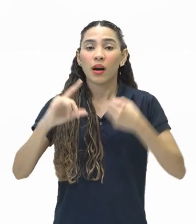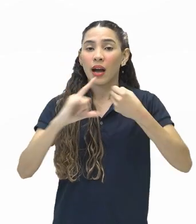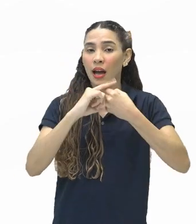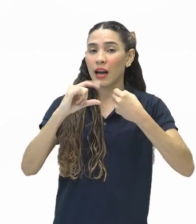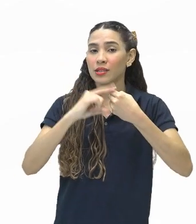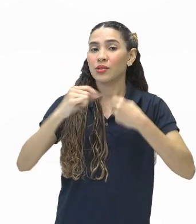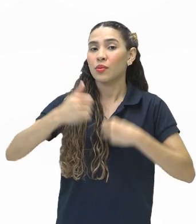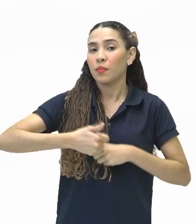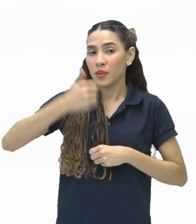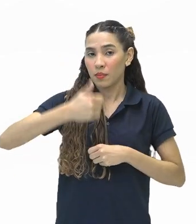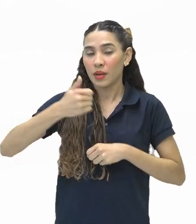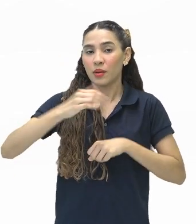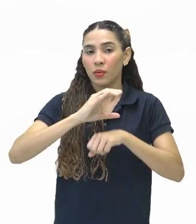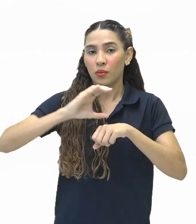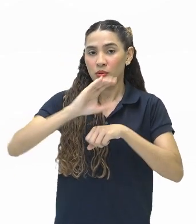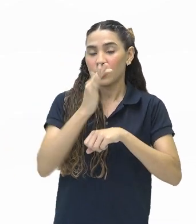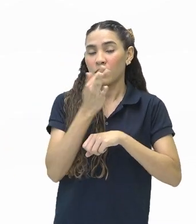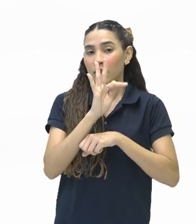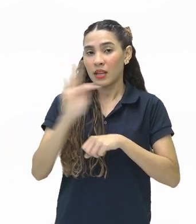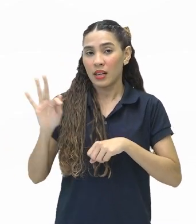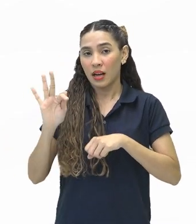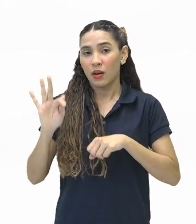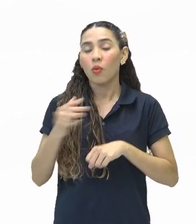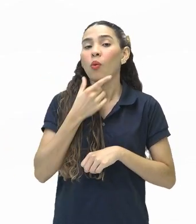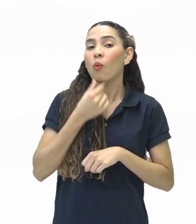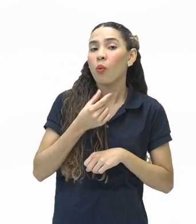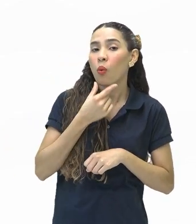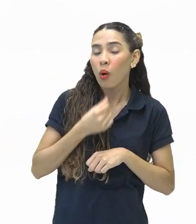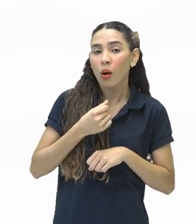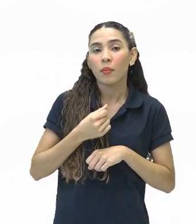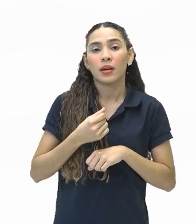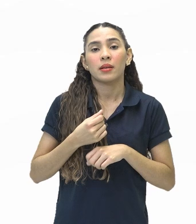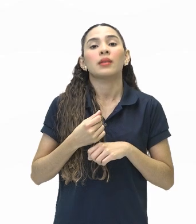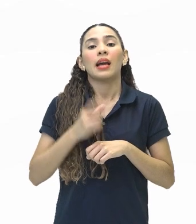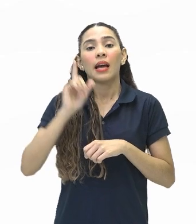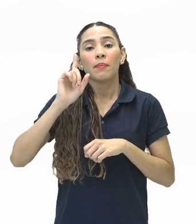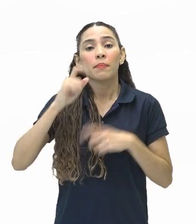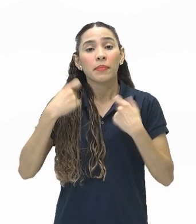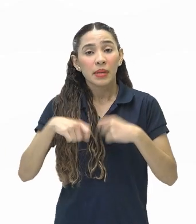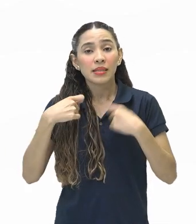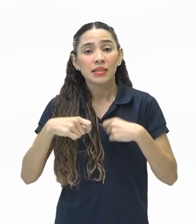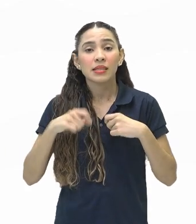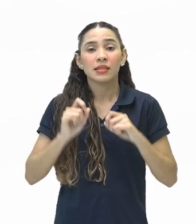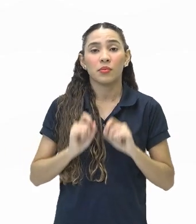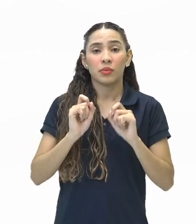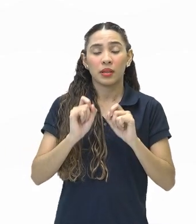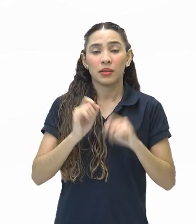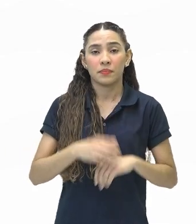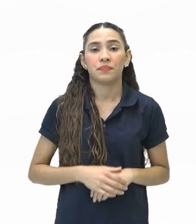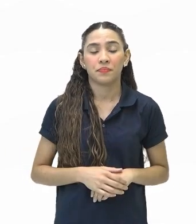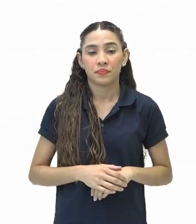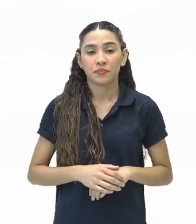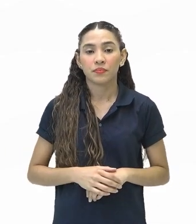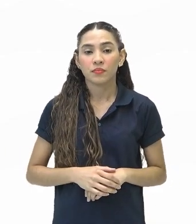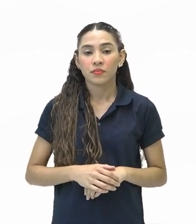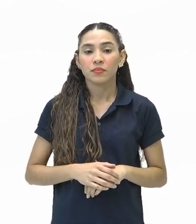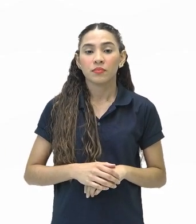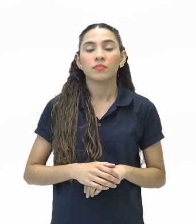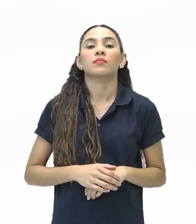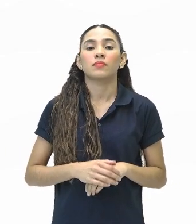artigo 1º da Constituição Federal. O homem, ele deve ser visto então como o quê?